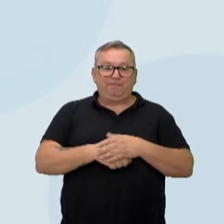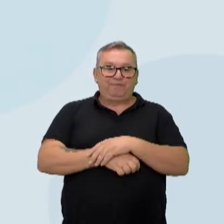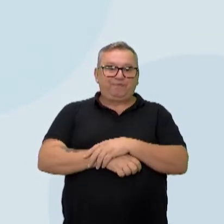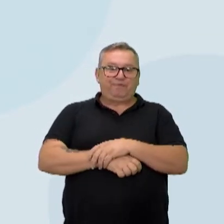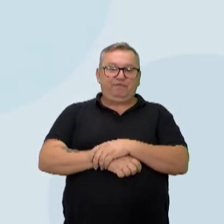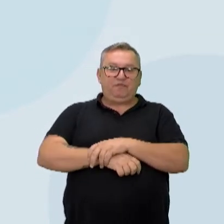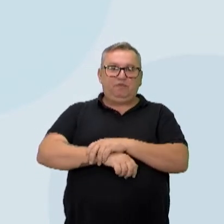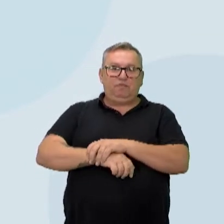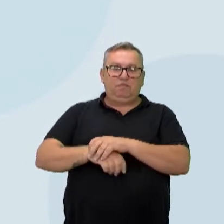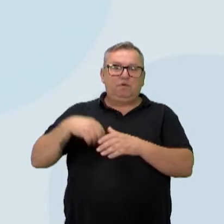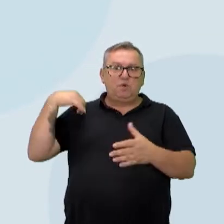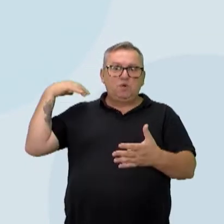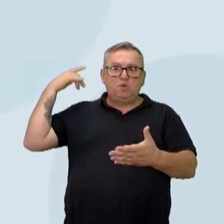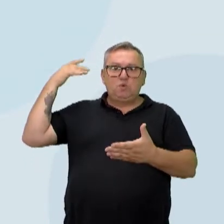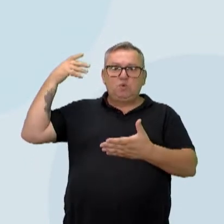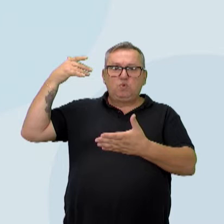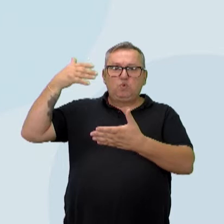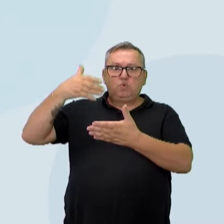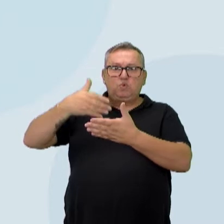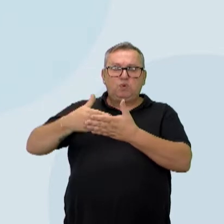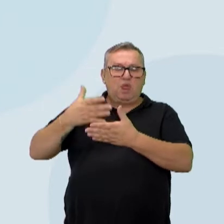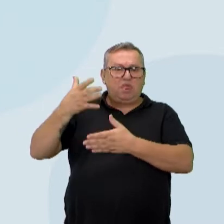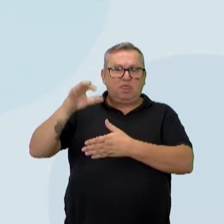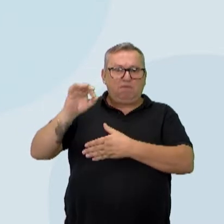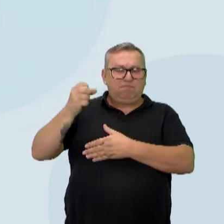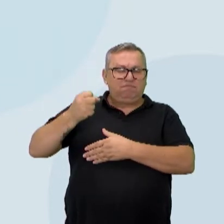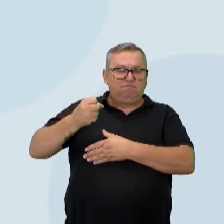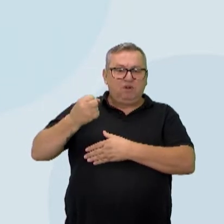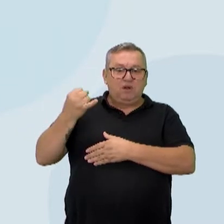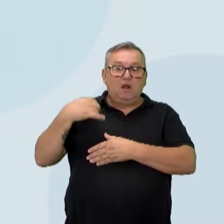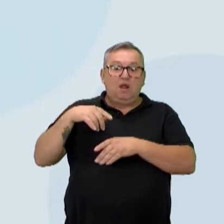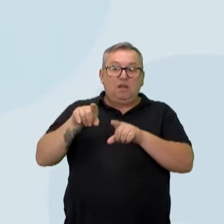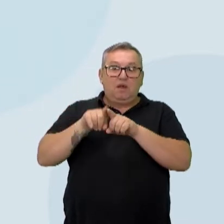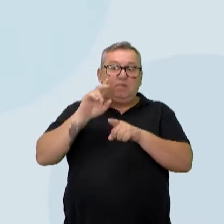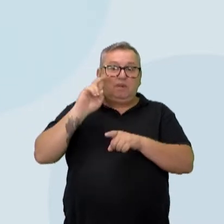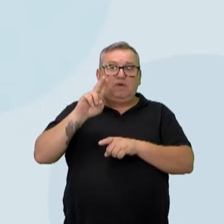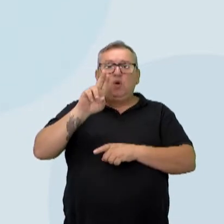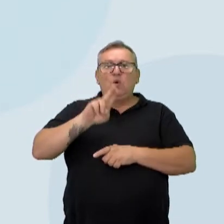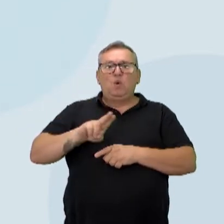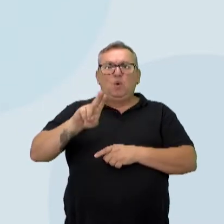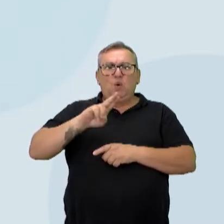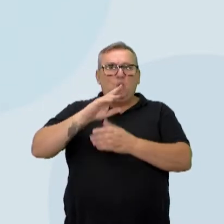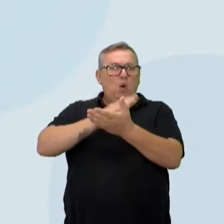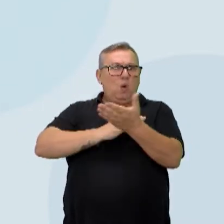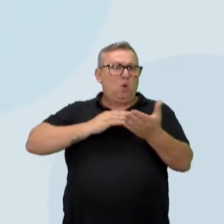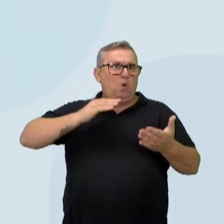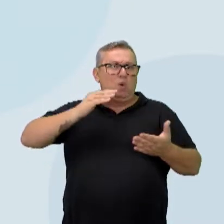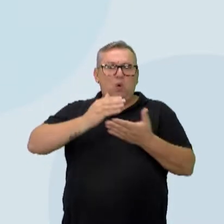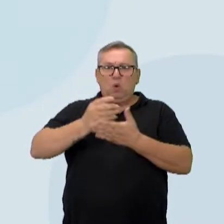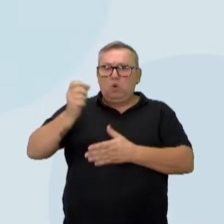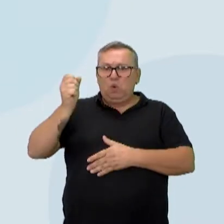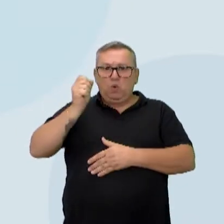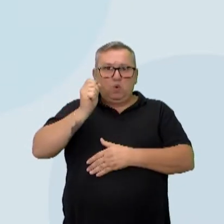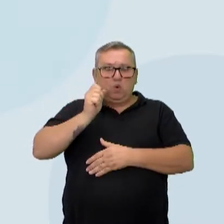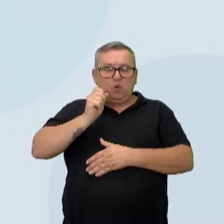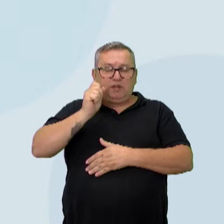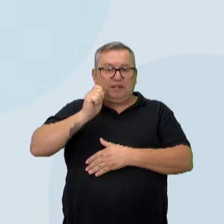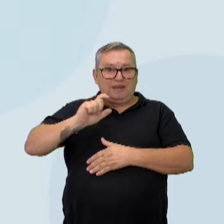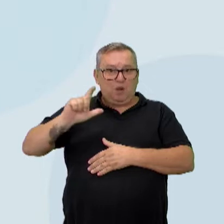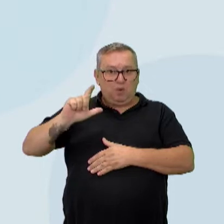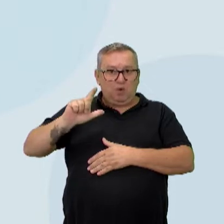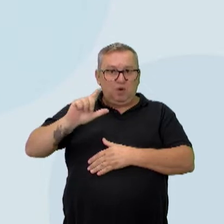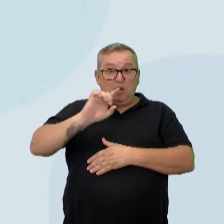últimas décadas, as recomendações contra o abuso de sal têm sido conflitantes. Para